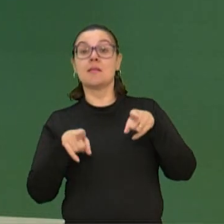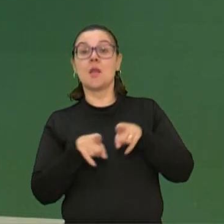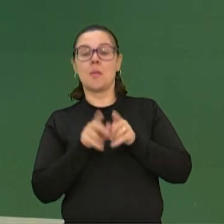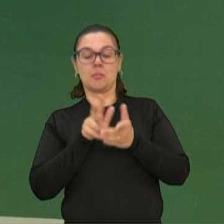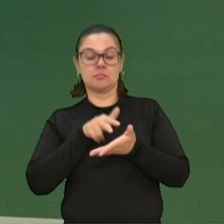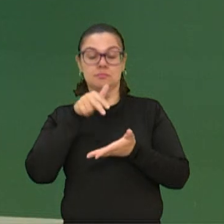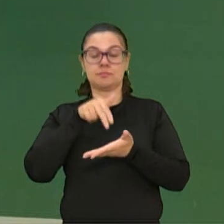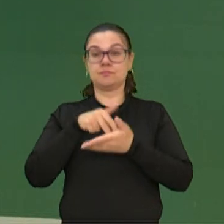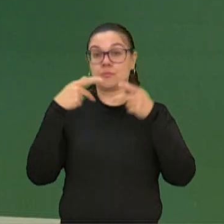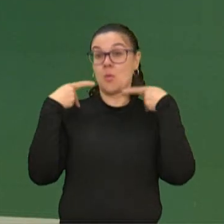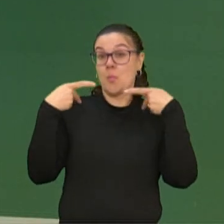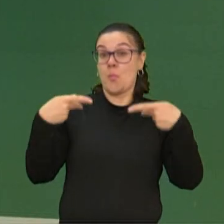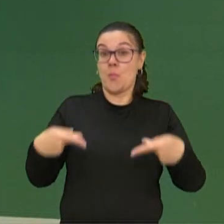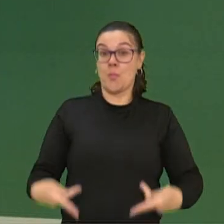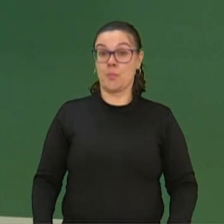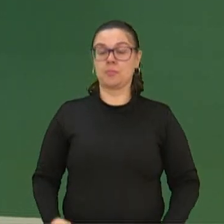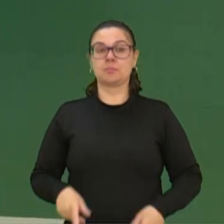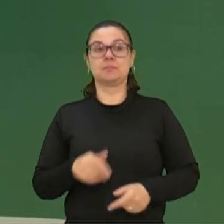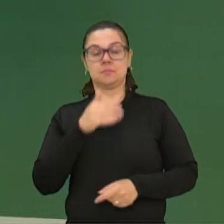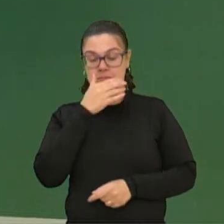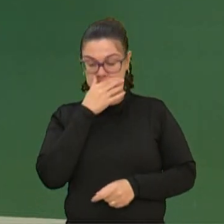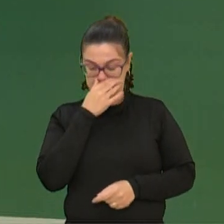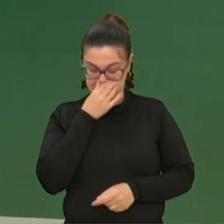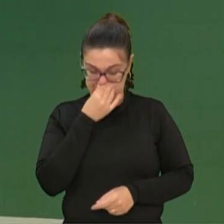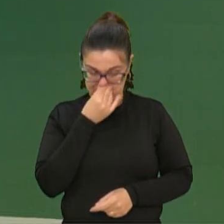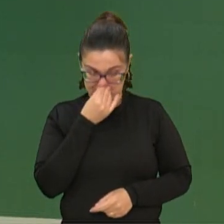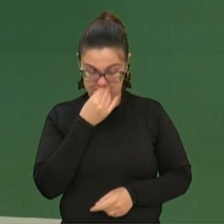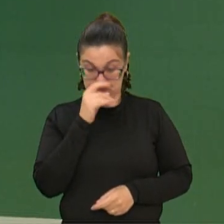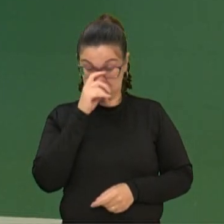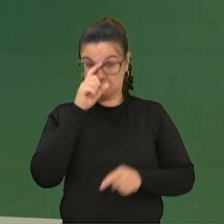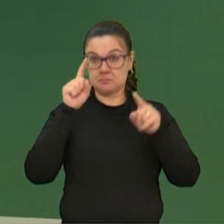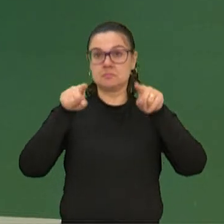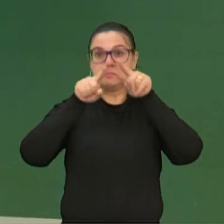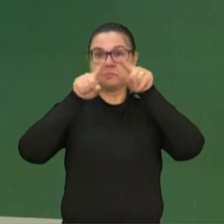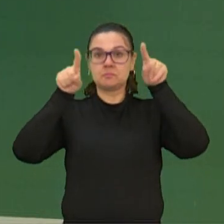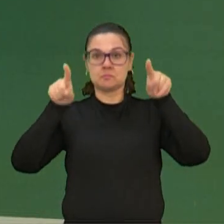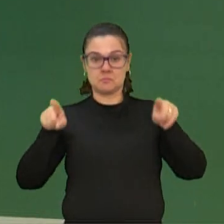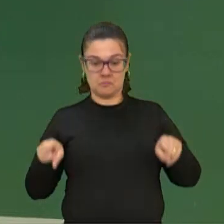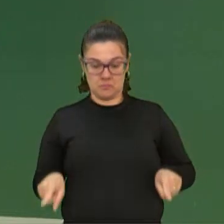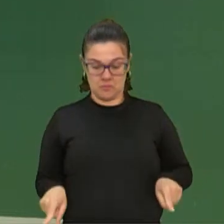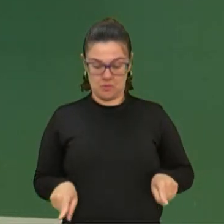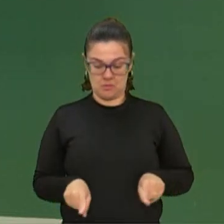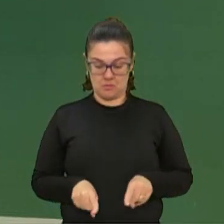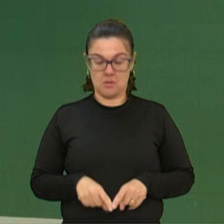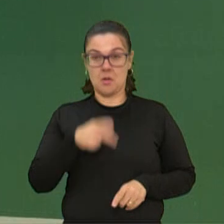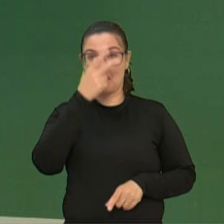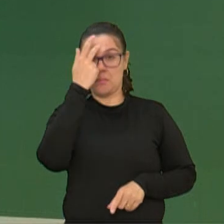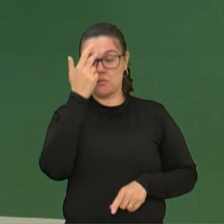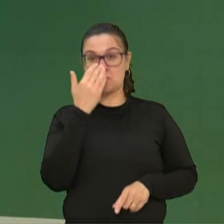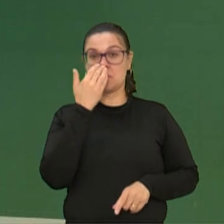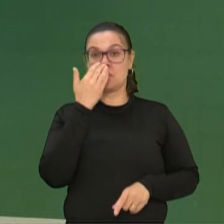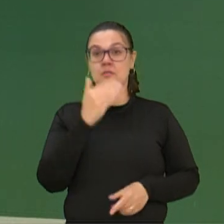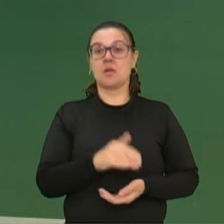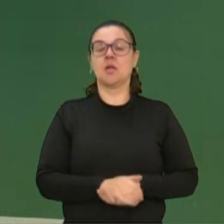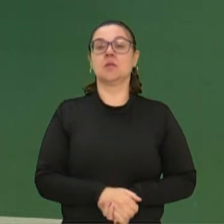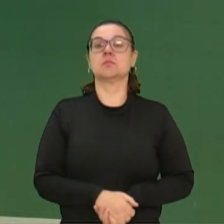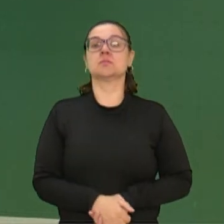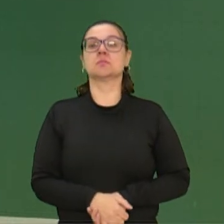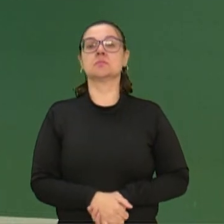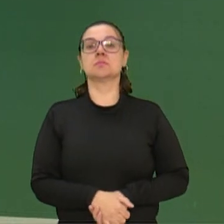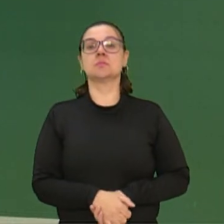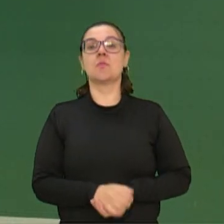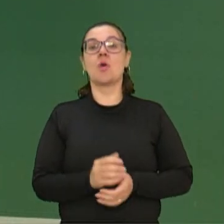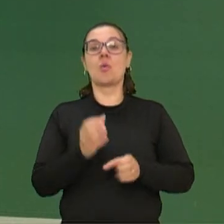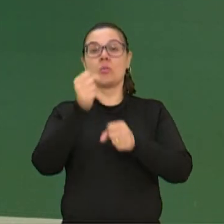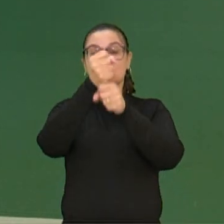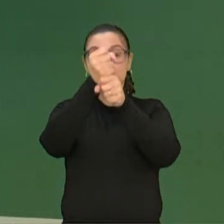avaliação postural, que é assim, a pessoa, é um quadro que a pessoa fica na frente e consegue verificar que